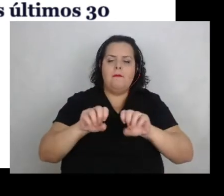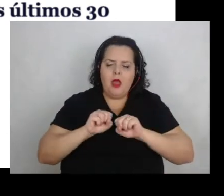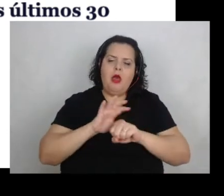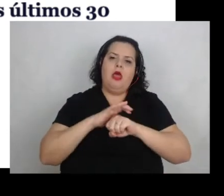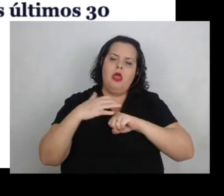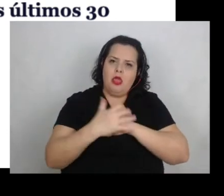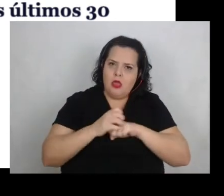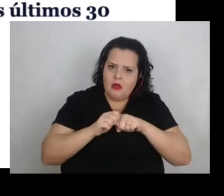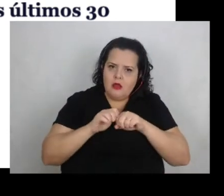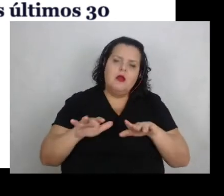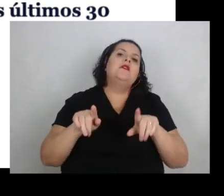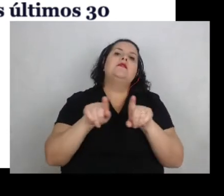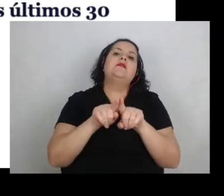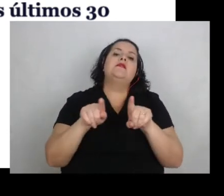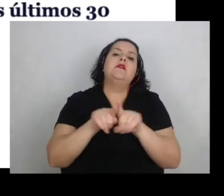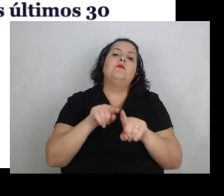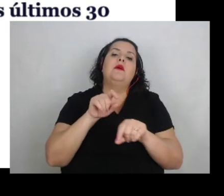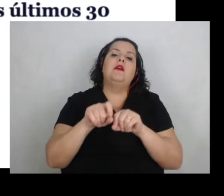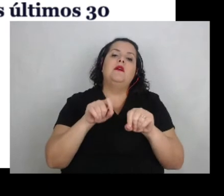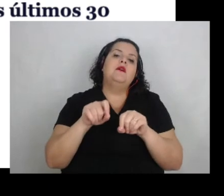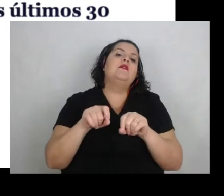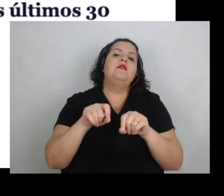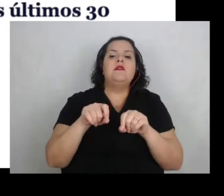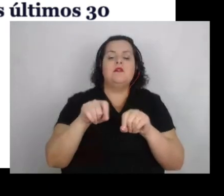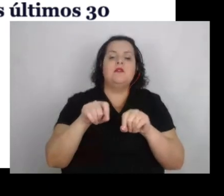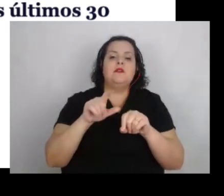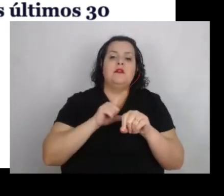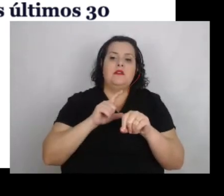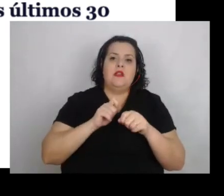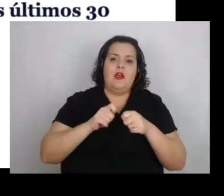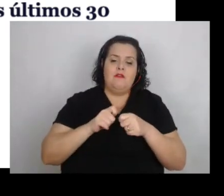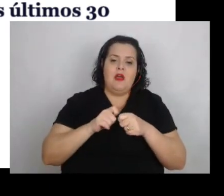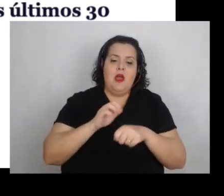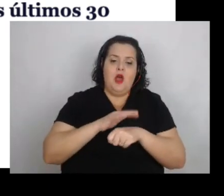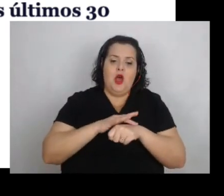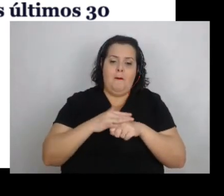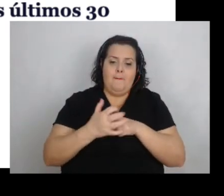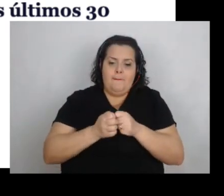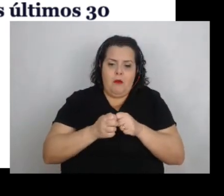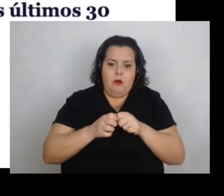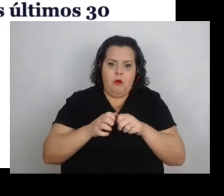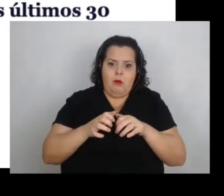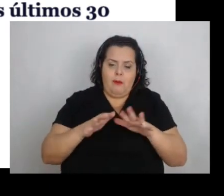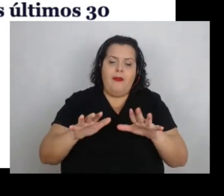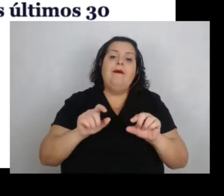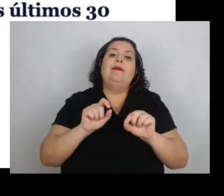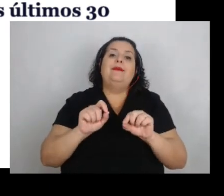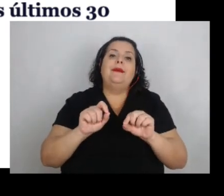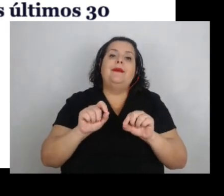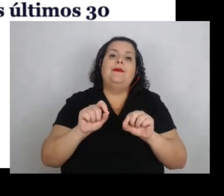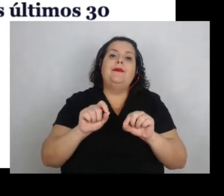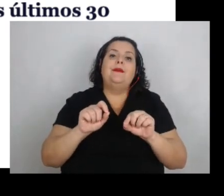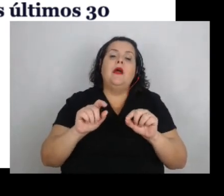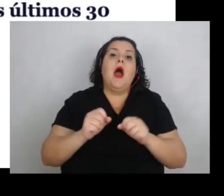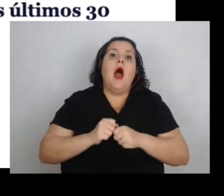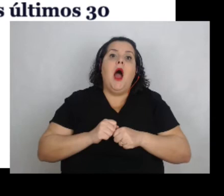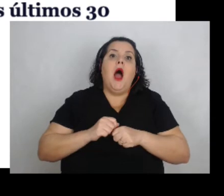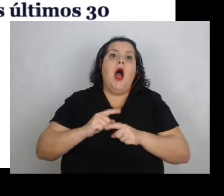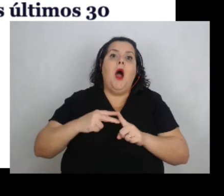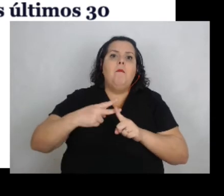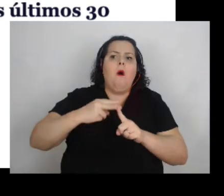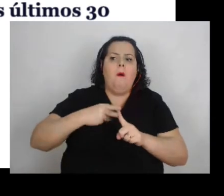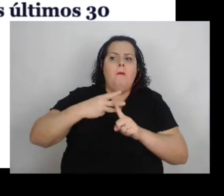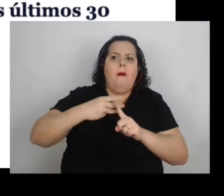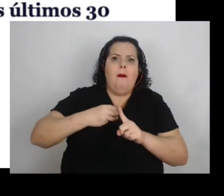da perda de emprego e renda da população conforme a epidemia, ou seja, o efeito social. Captou que o aumento das máscaras, do